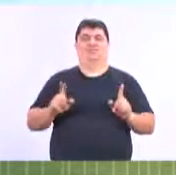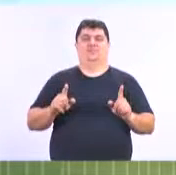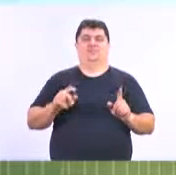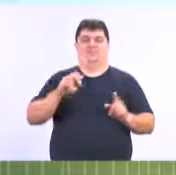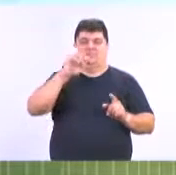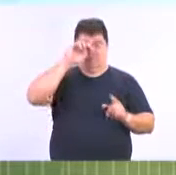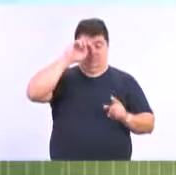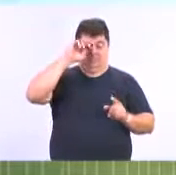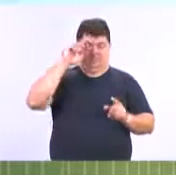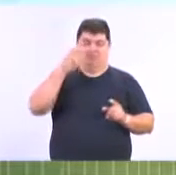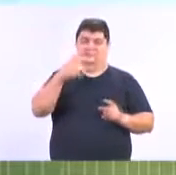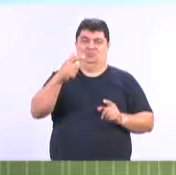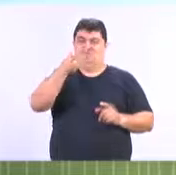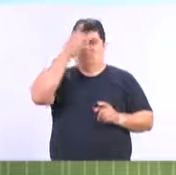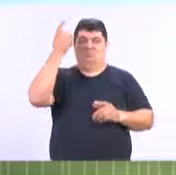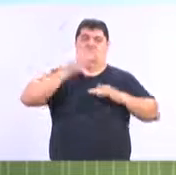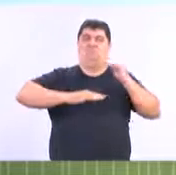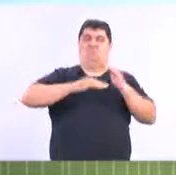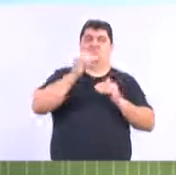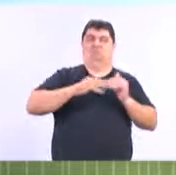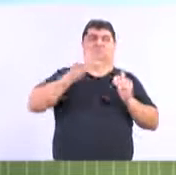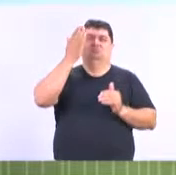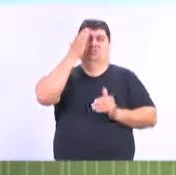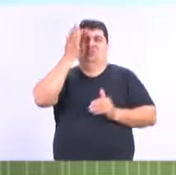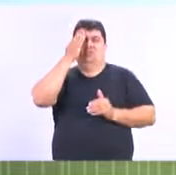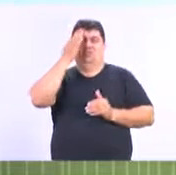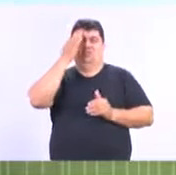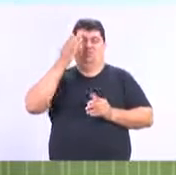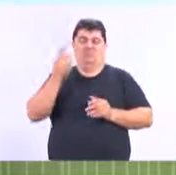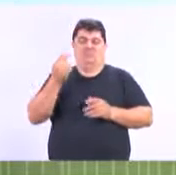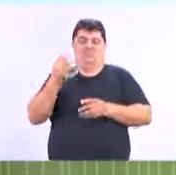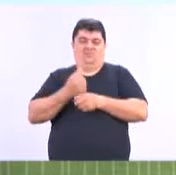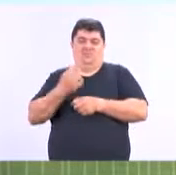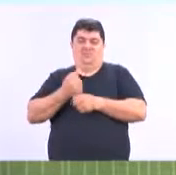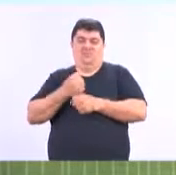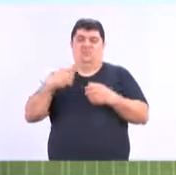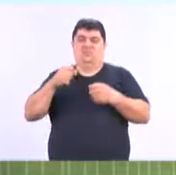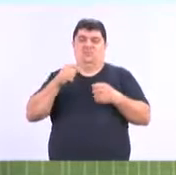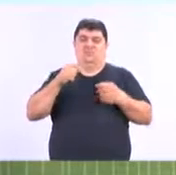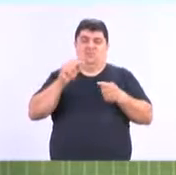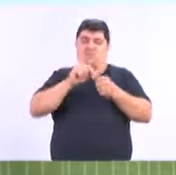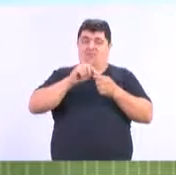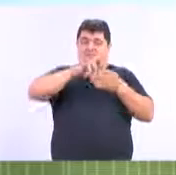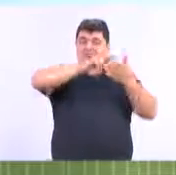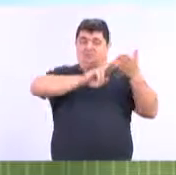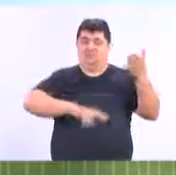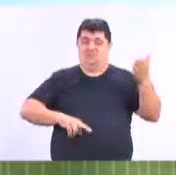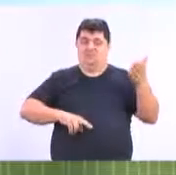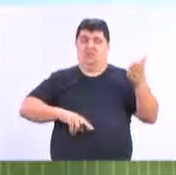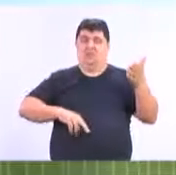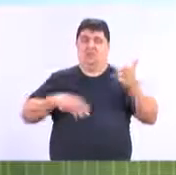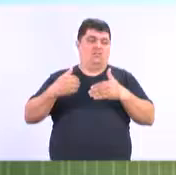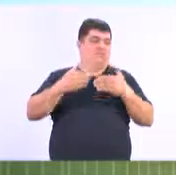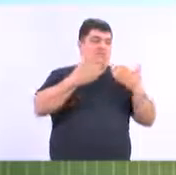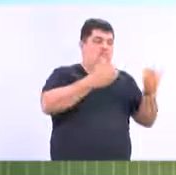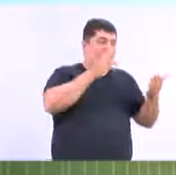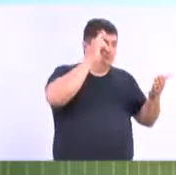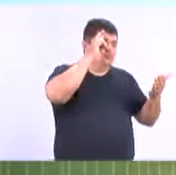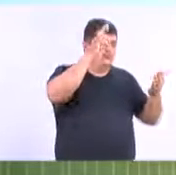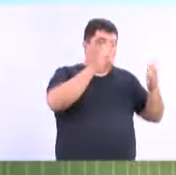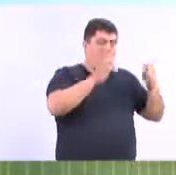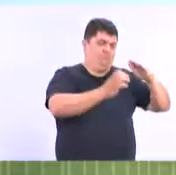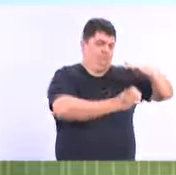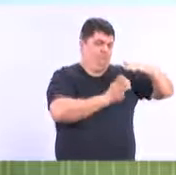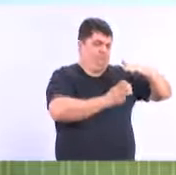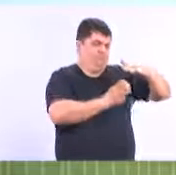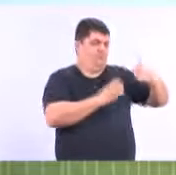meio, não tem essa pessoa de intermediação. O contador tem que fazer as demonstrações contábeis para entregar para o seu usuário